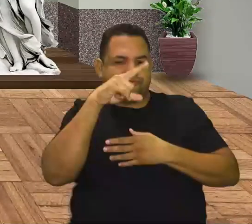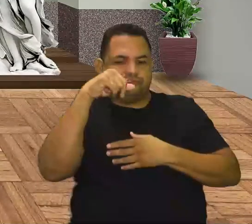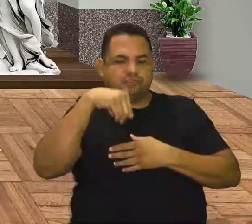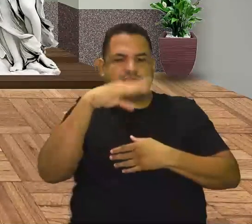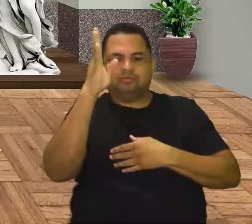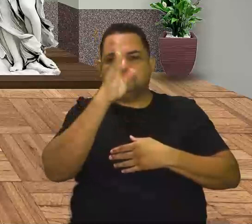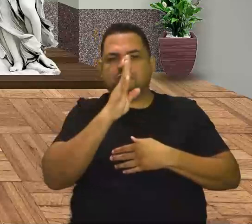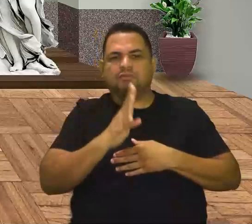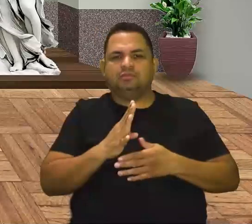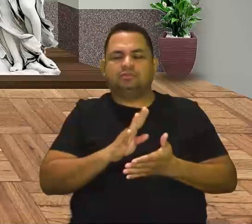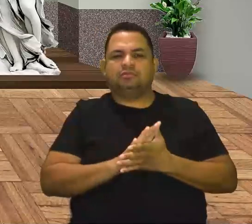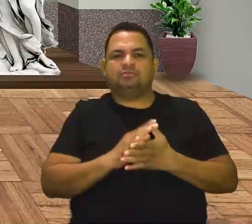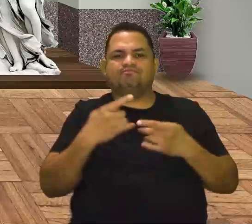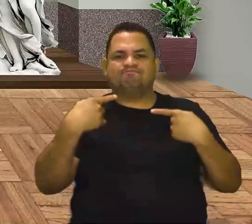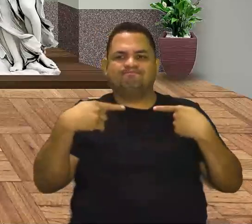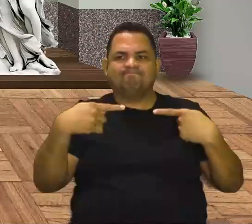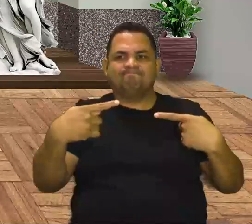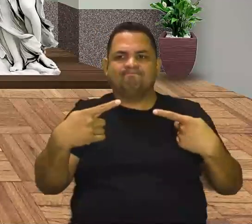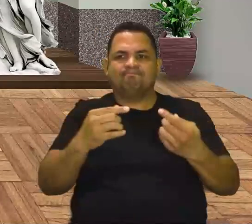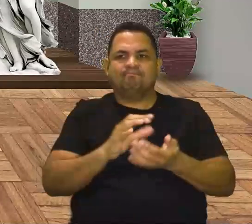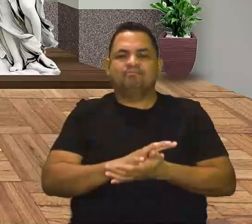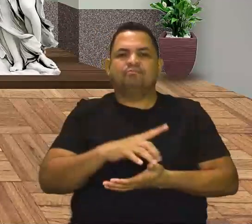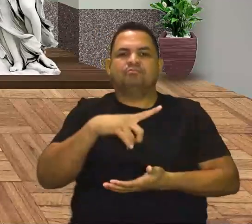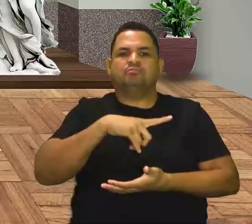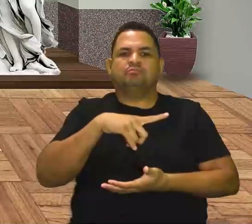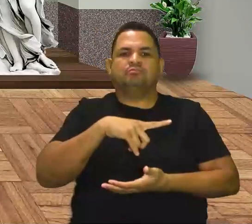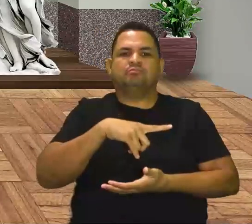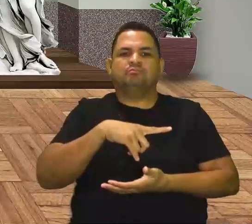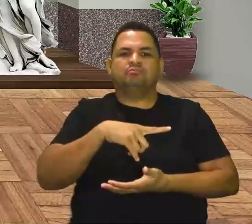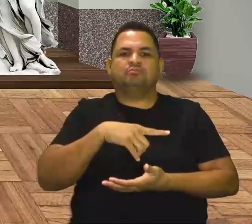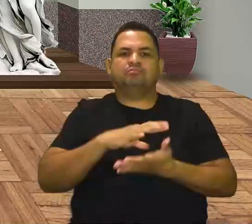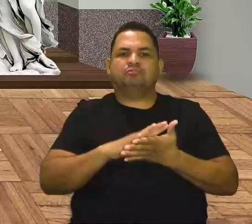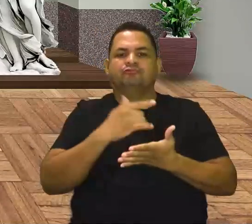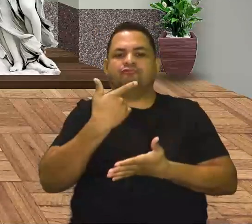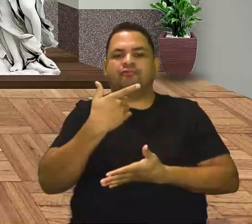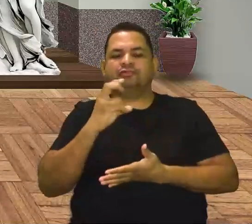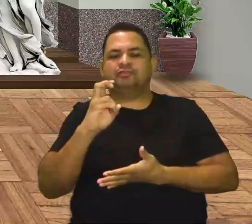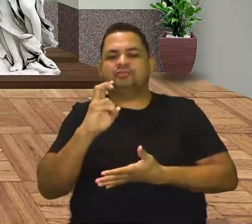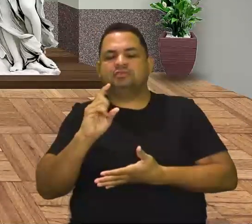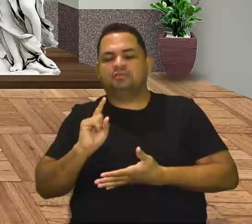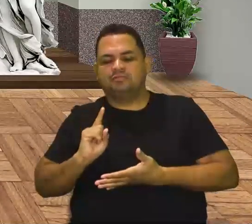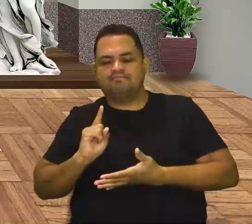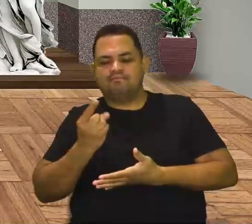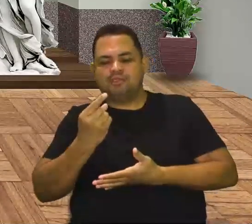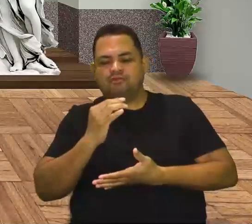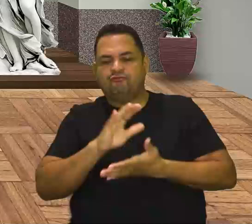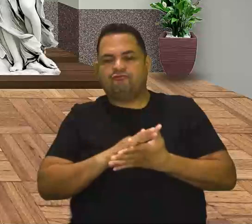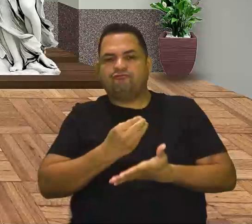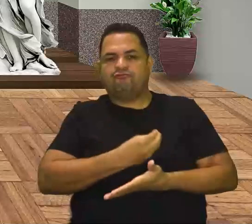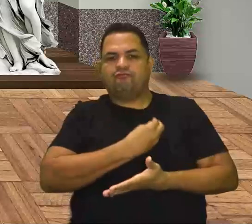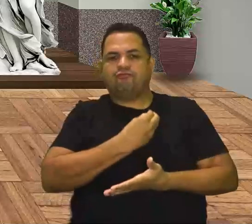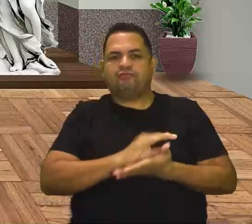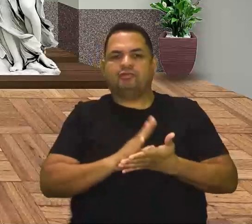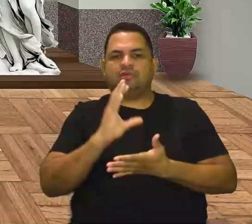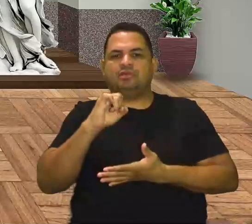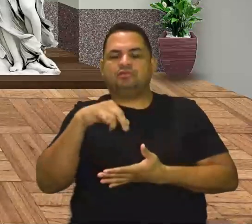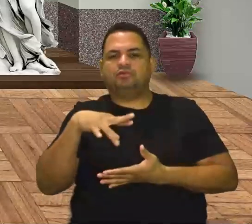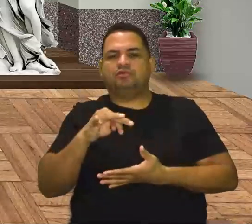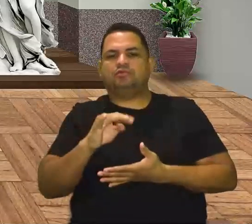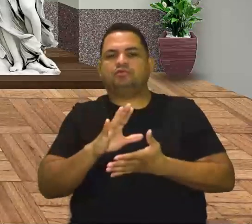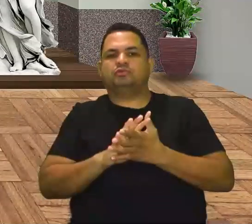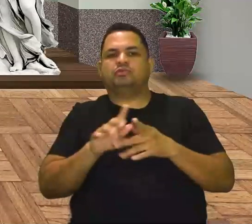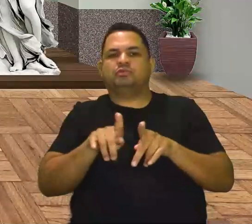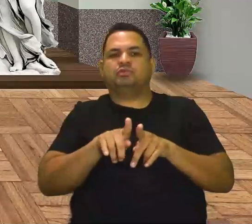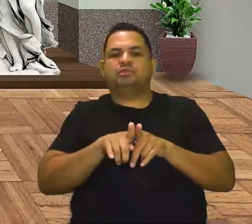Esses confrontos que vão levar 25 mil vidas em Canudos, e